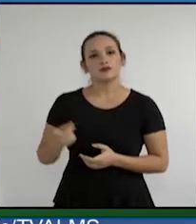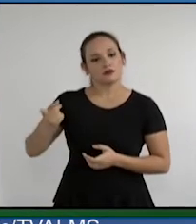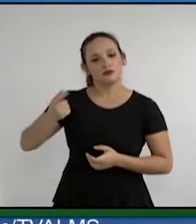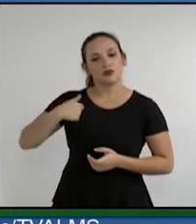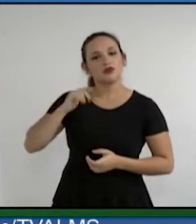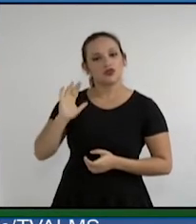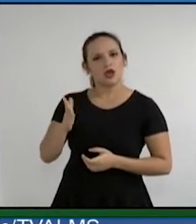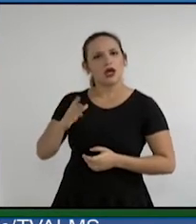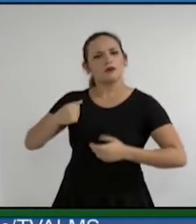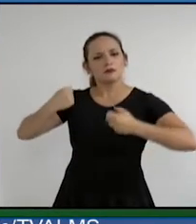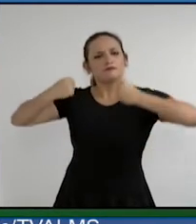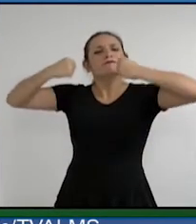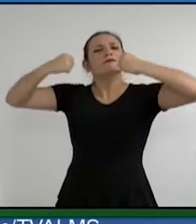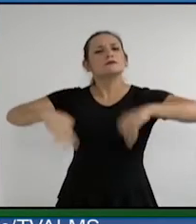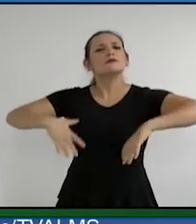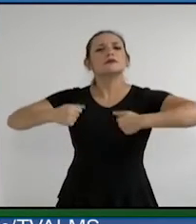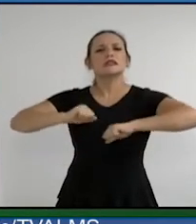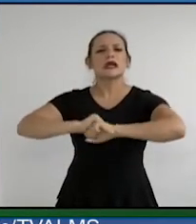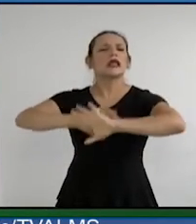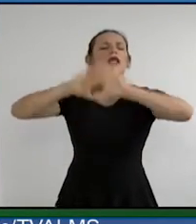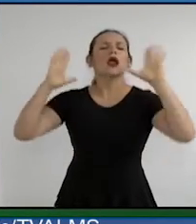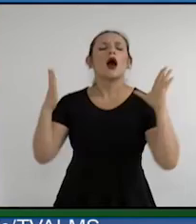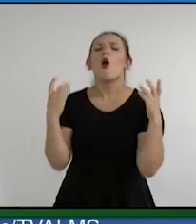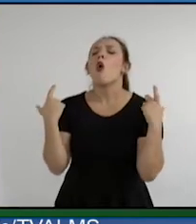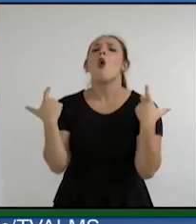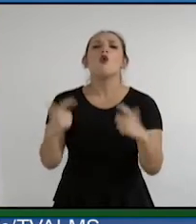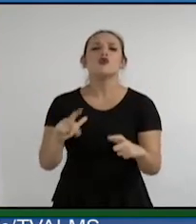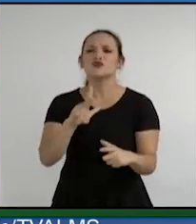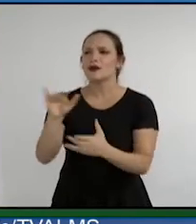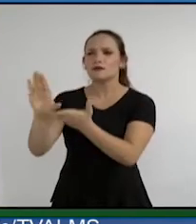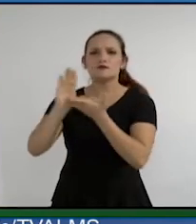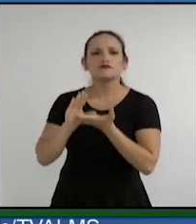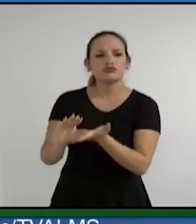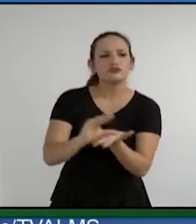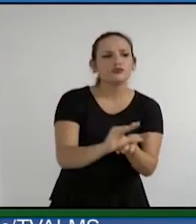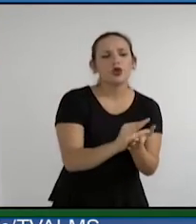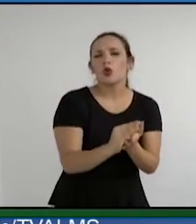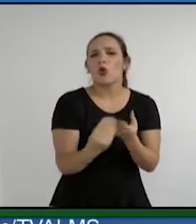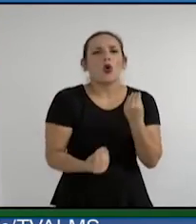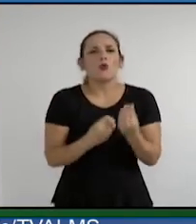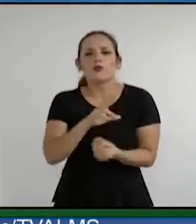is. Para onde vai, para que vai e o que vai se fazer com o dinheiro. Era isso. Muito obrigado, senhor.